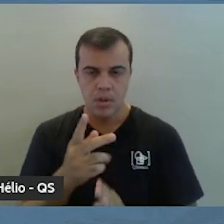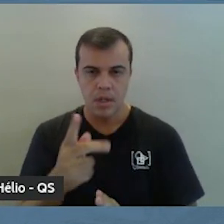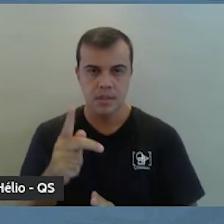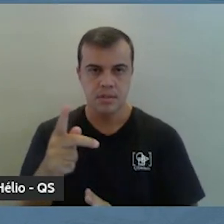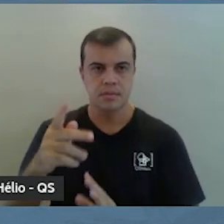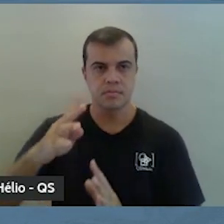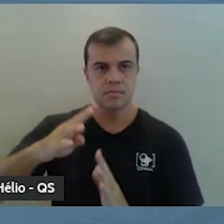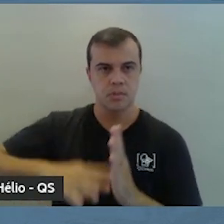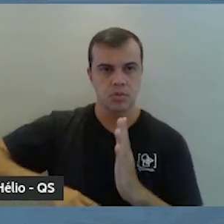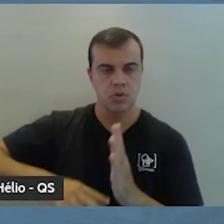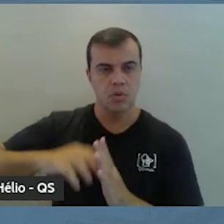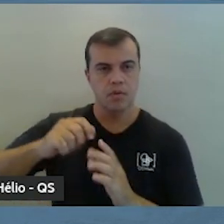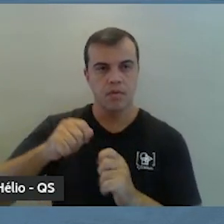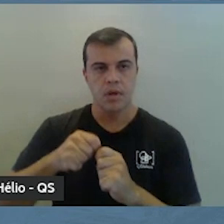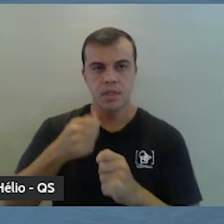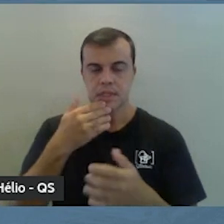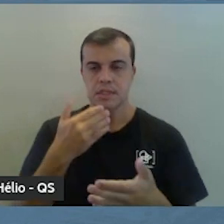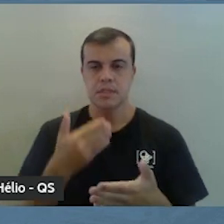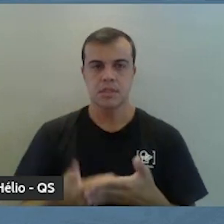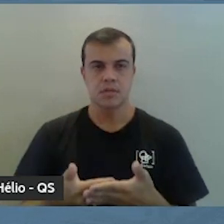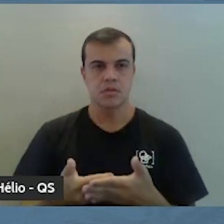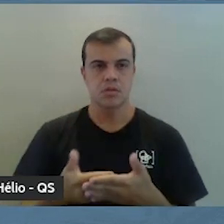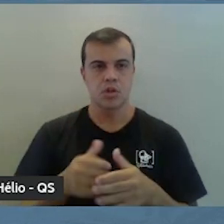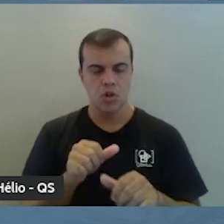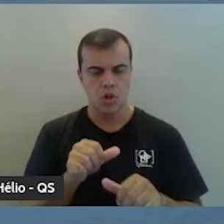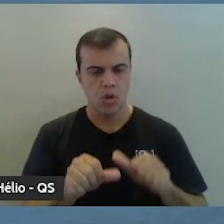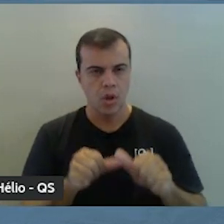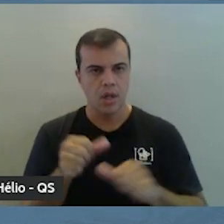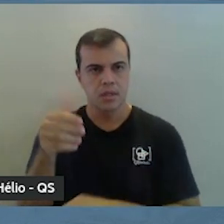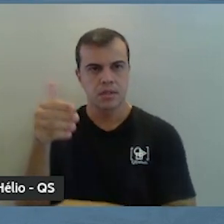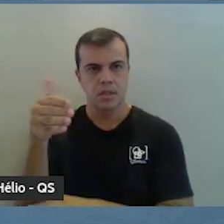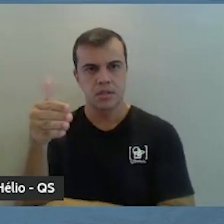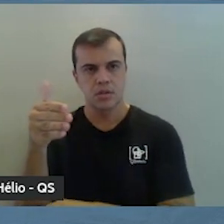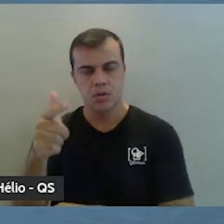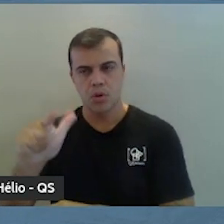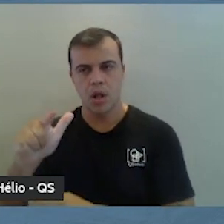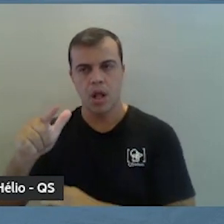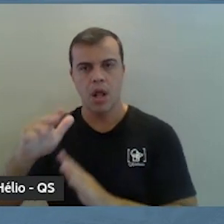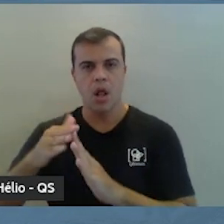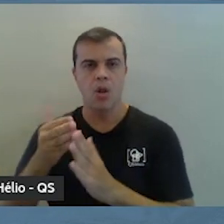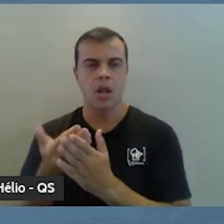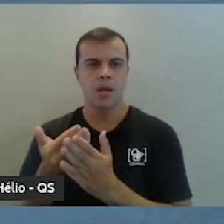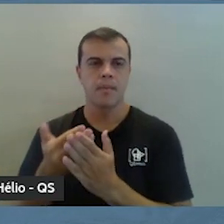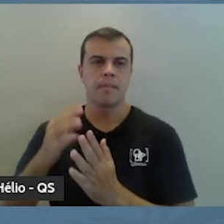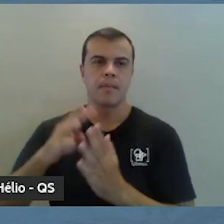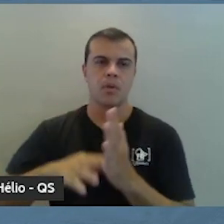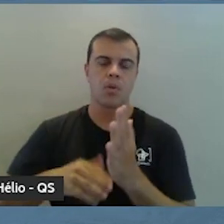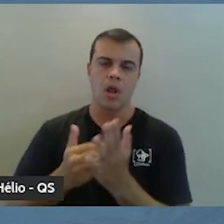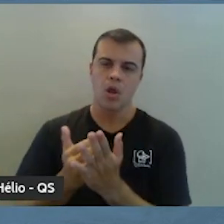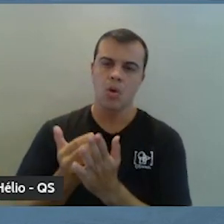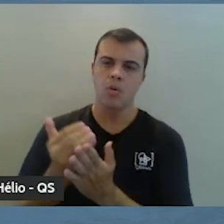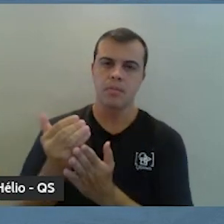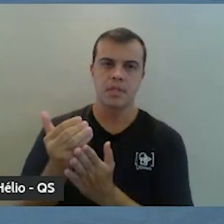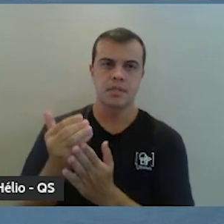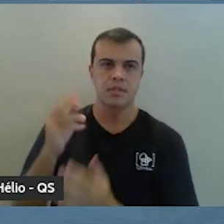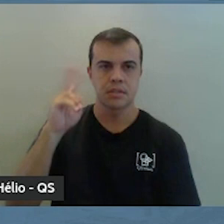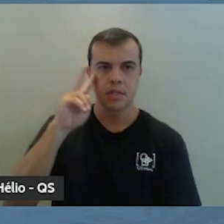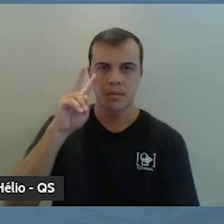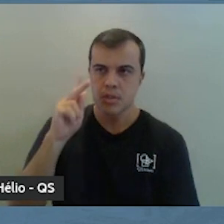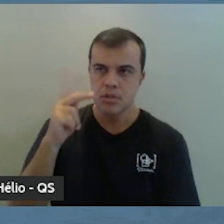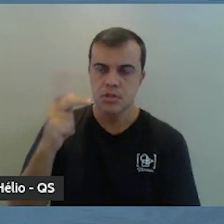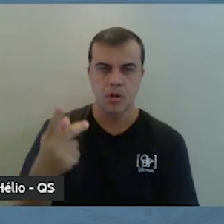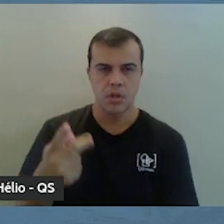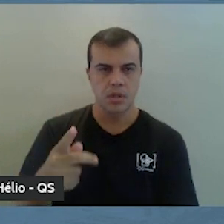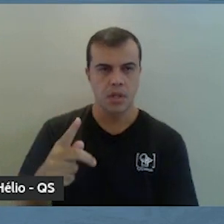pintor, faz um escambo com ele, troca a estadia dele por aulas de pintura. E assim começa a trajetória dela